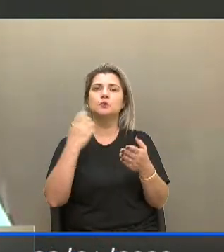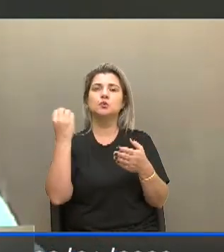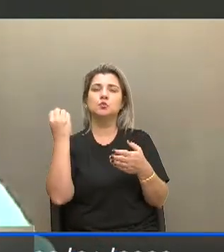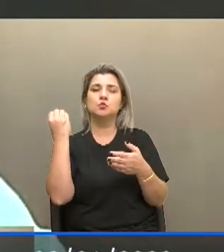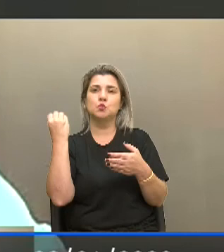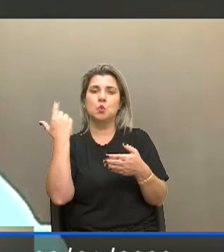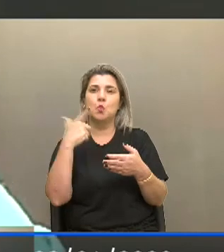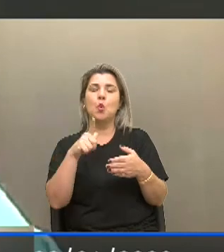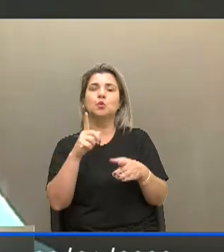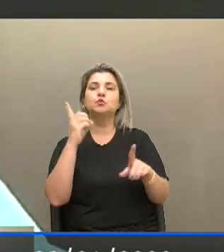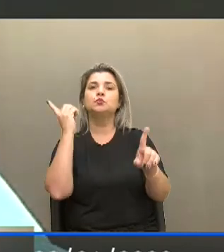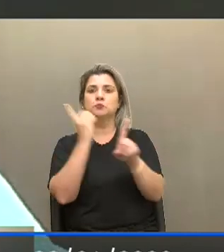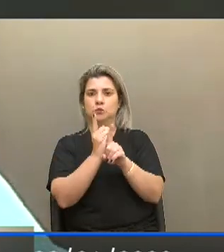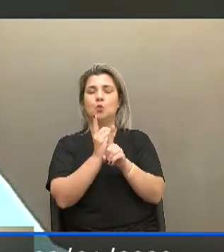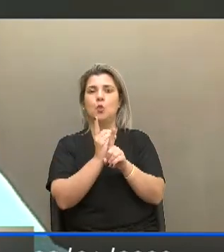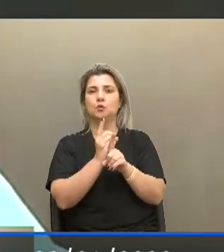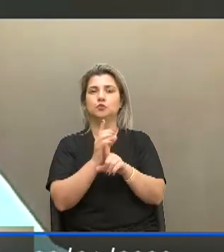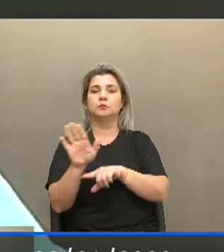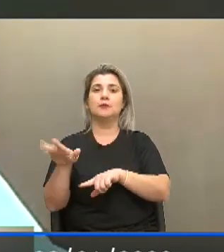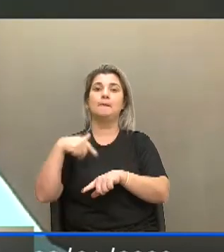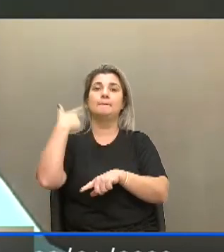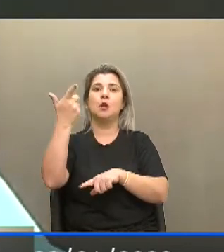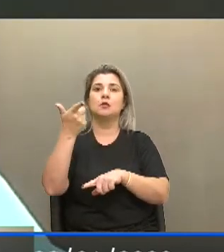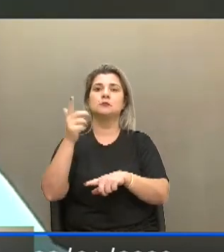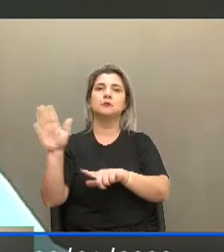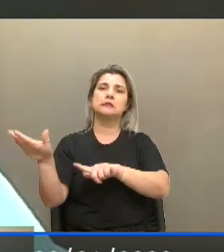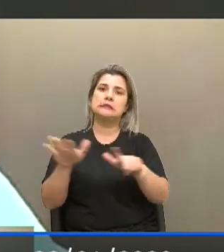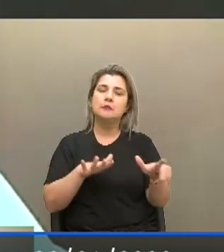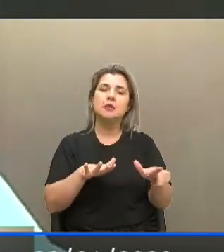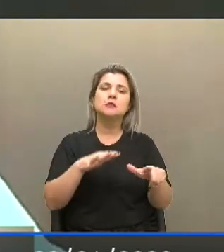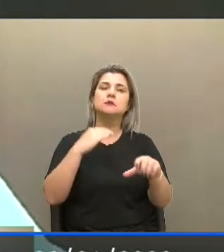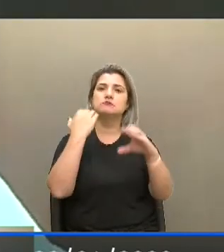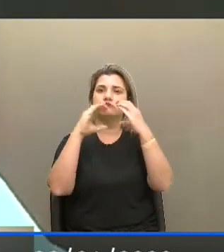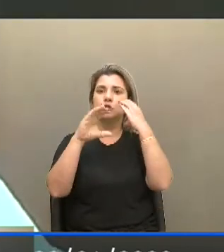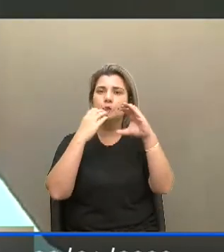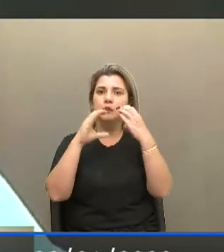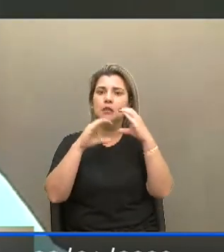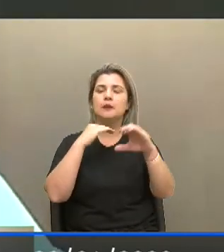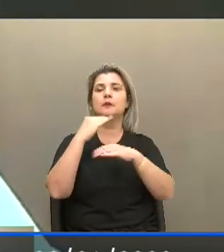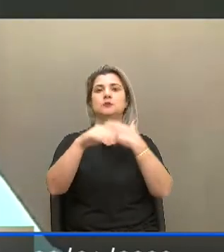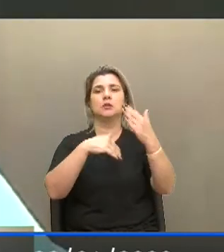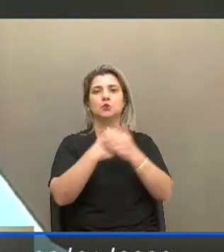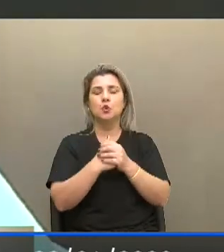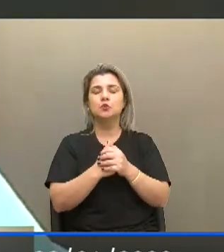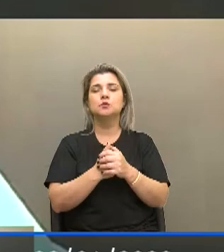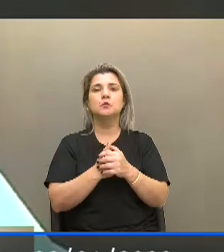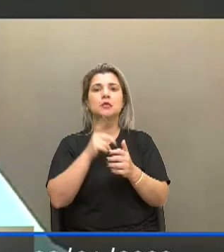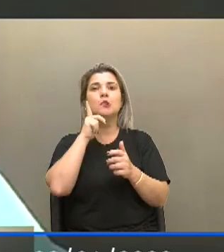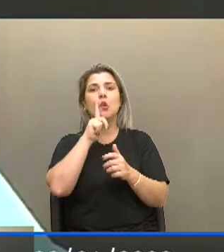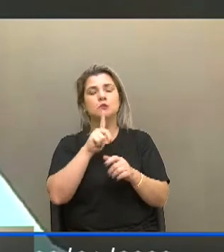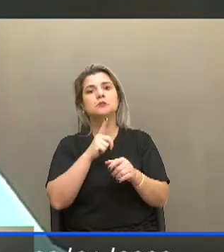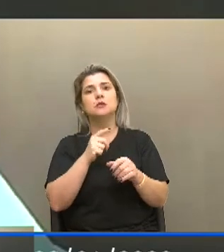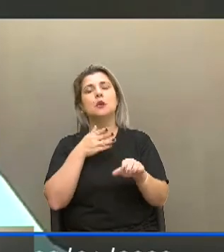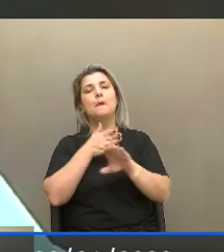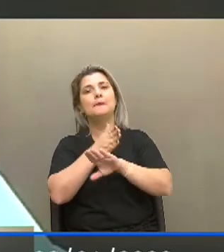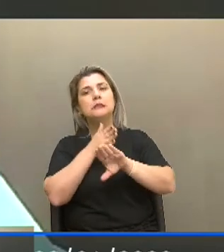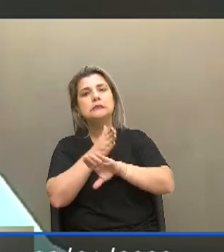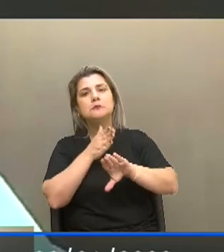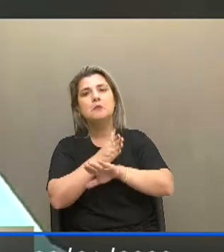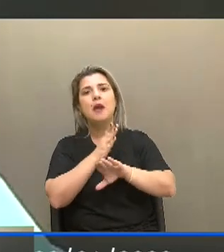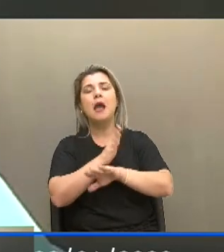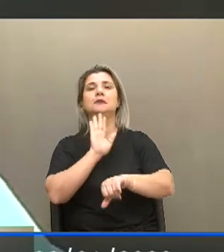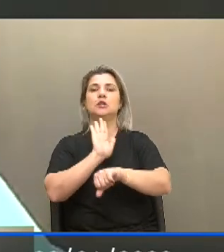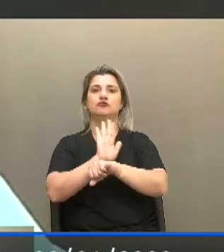próxima semana, nós comunicaremos a todos para que possam também participar e colaborar nesse processo